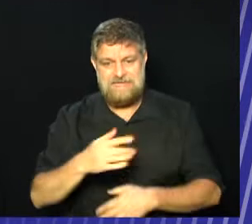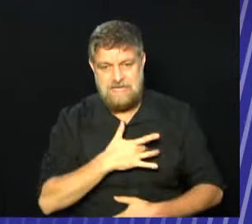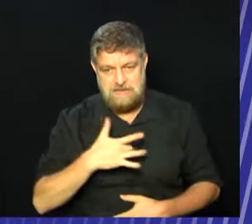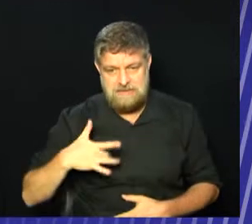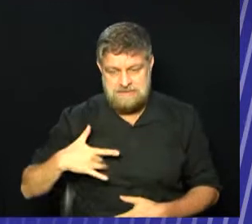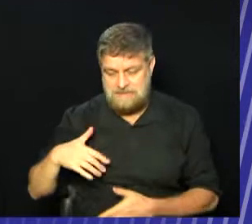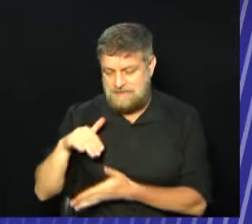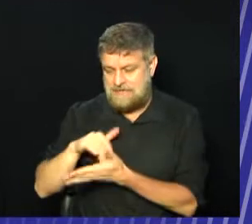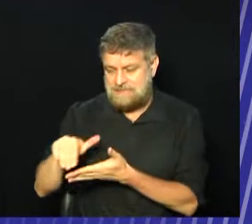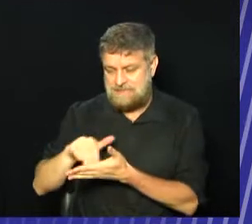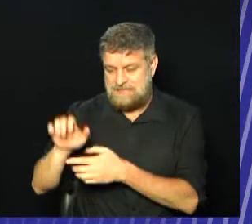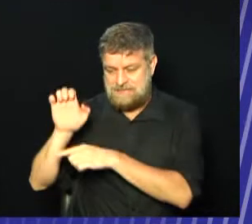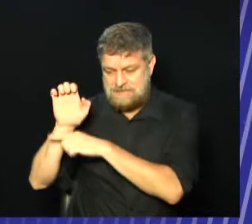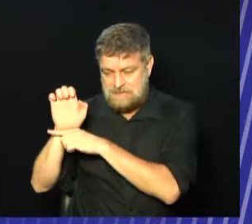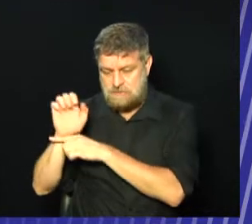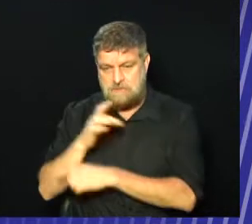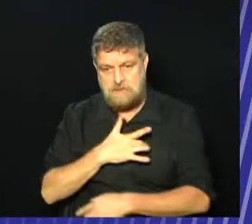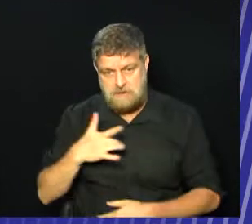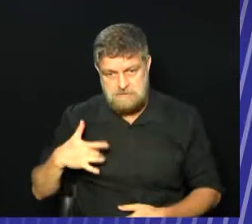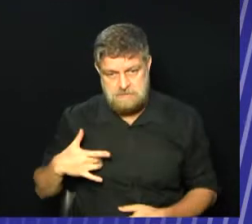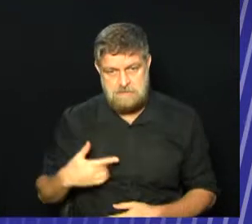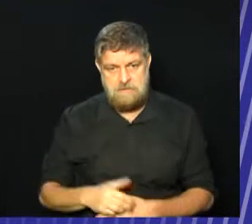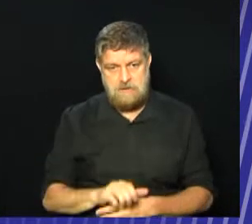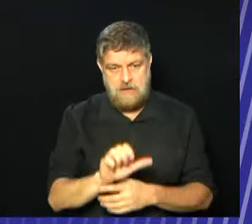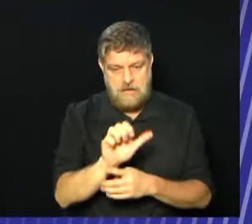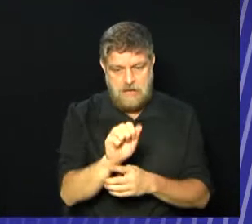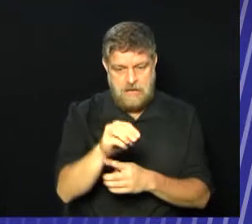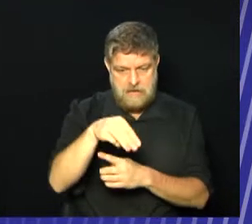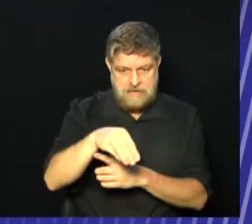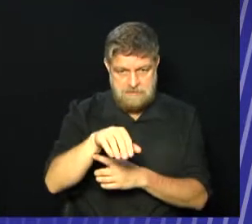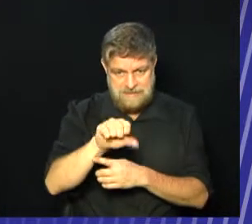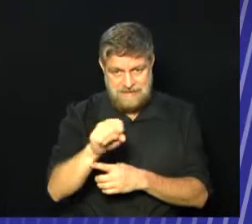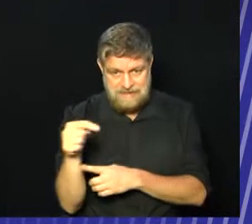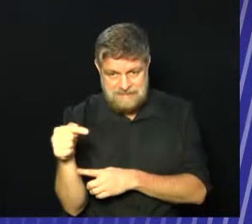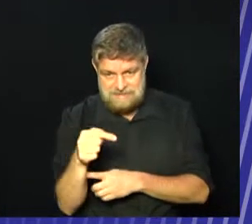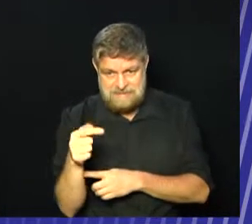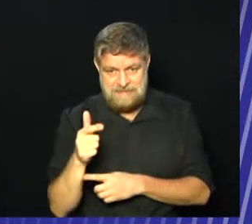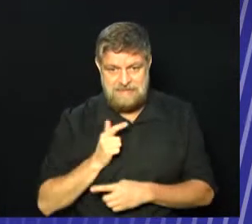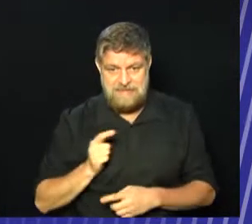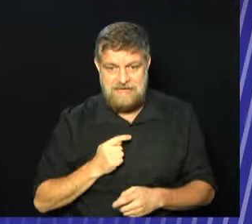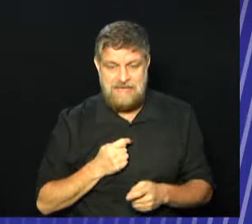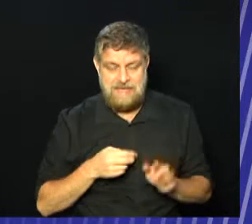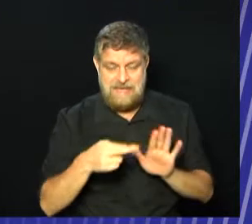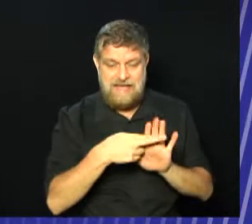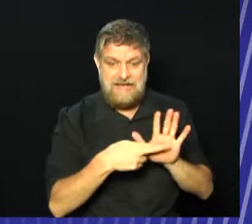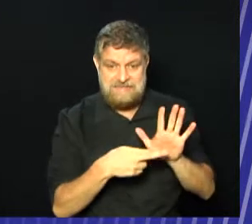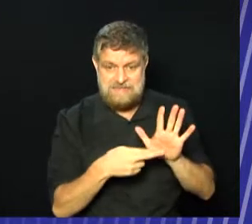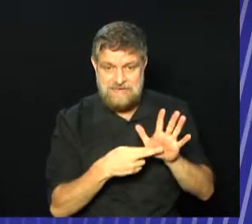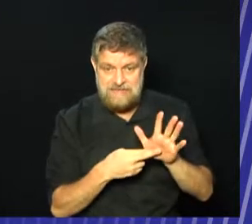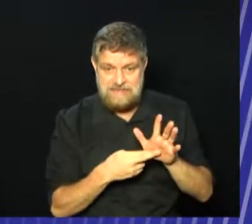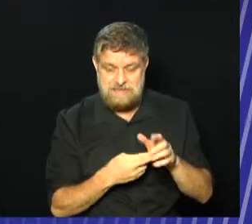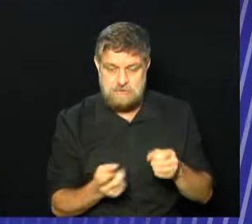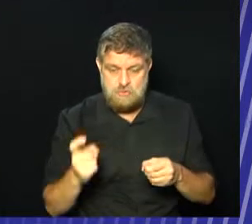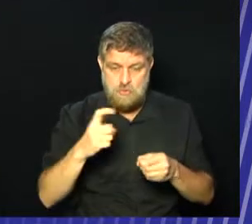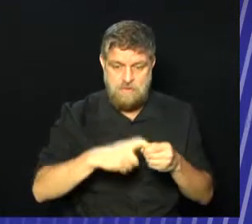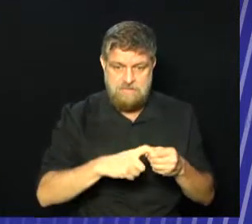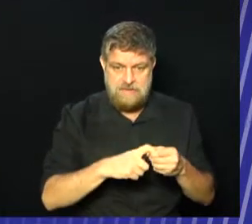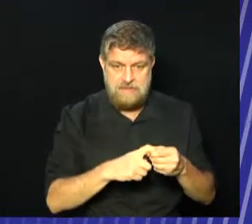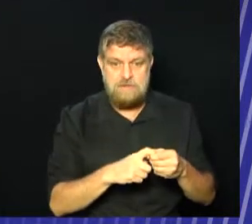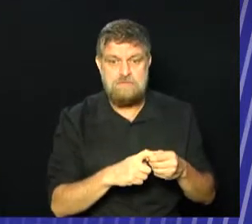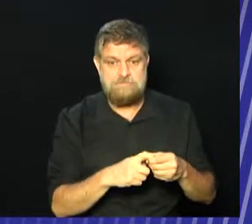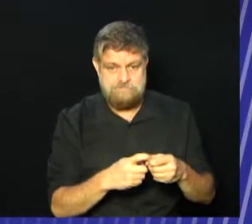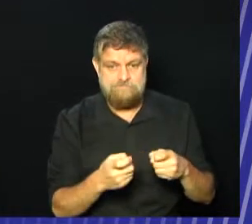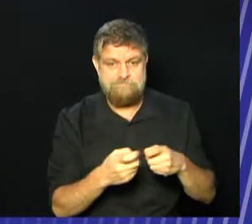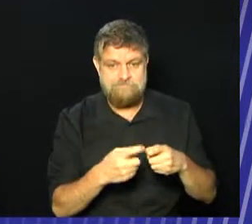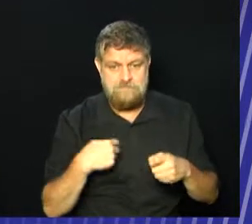de Saúde, com a ANS, que regulamenta a saúde suplementar. E, então, a gente tem uma atuação muito mais